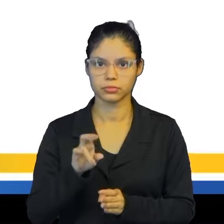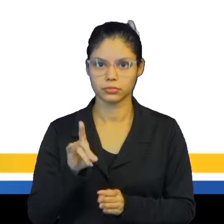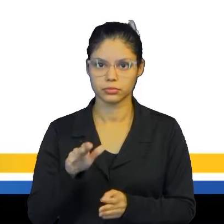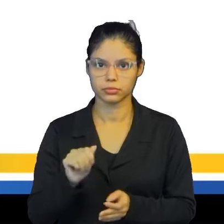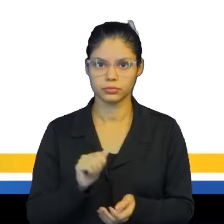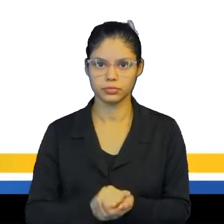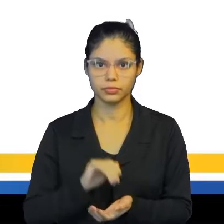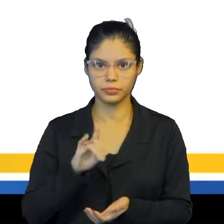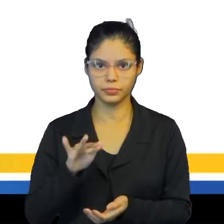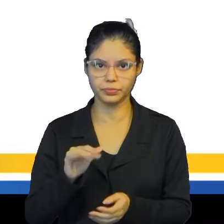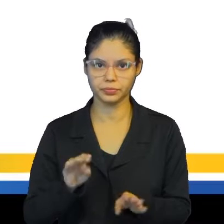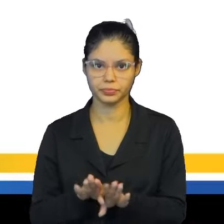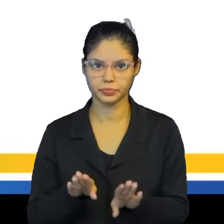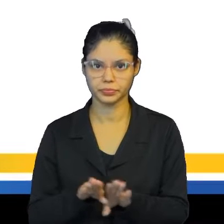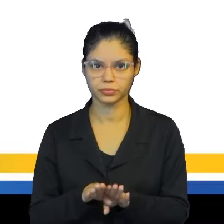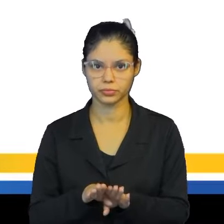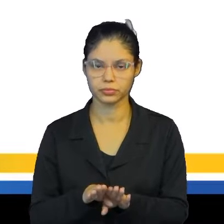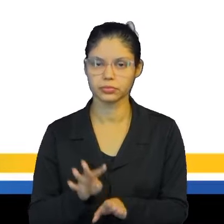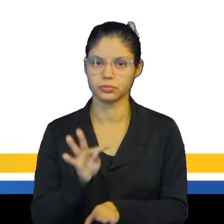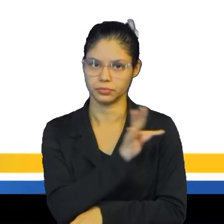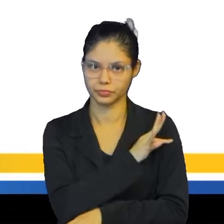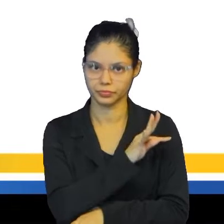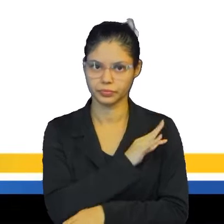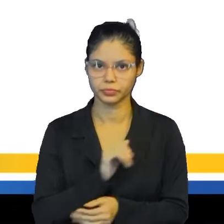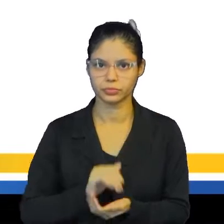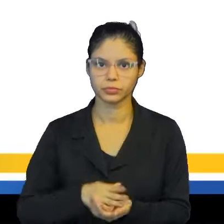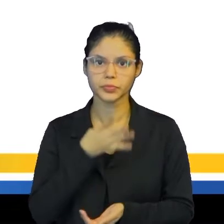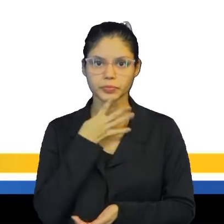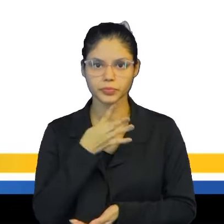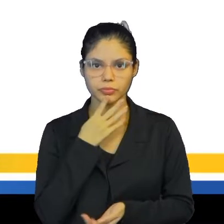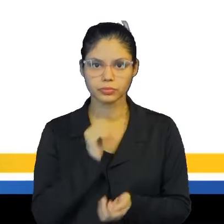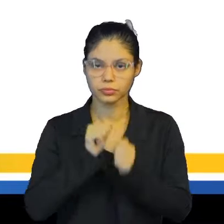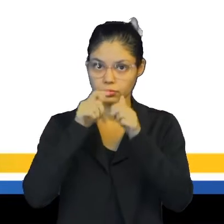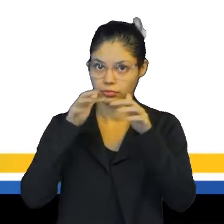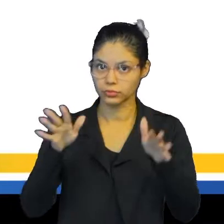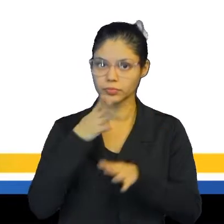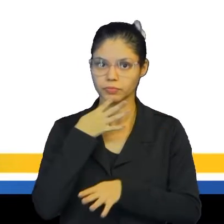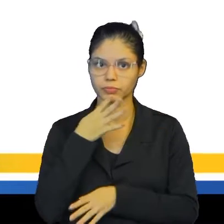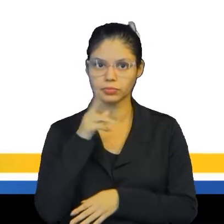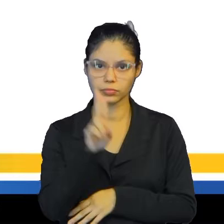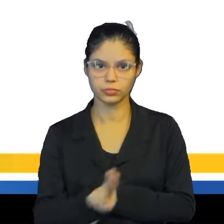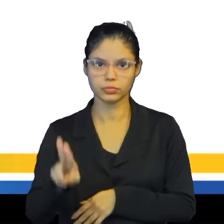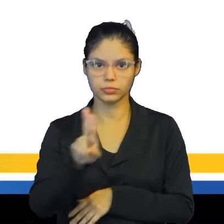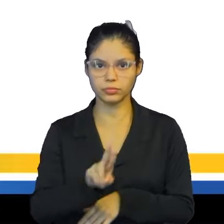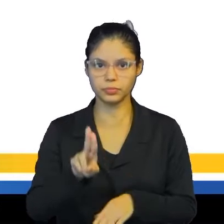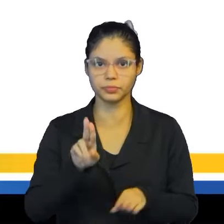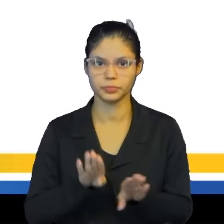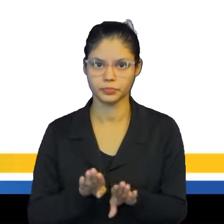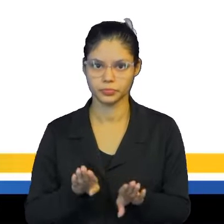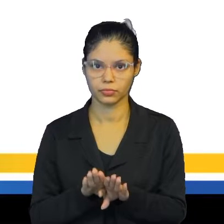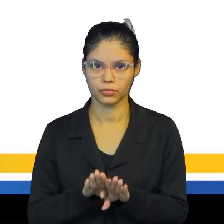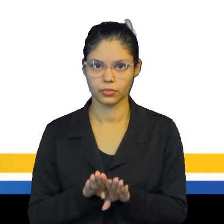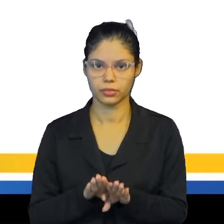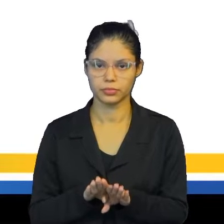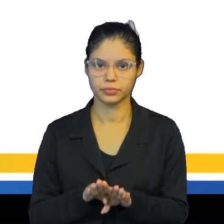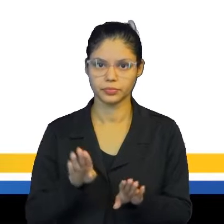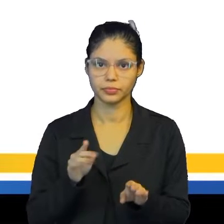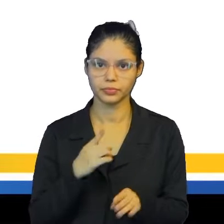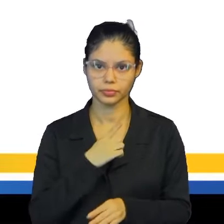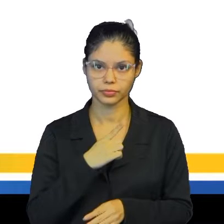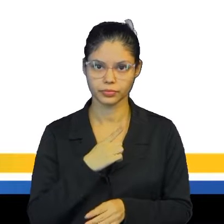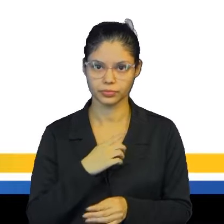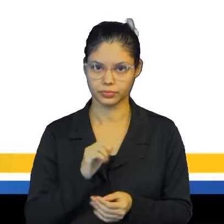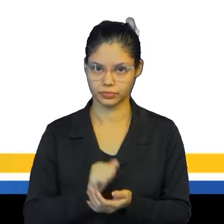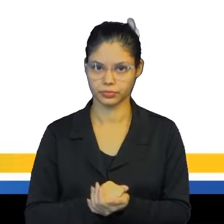modelagem bidimensional, é a técnica mais conhecida e amplamente utilizada para confeccionar modelos